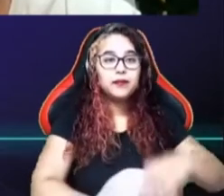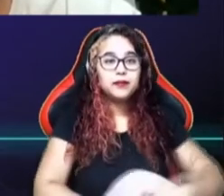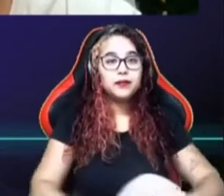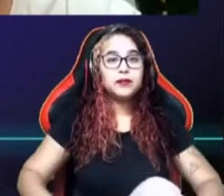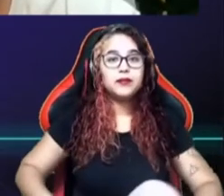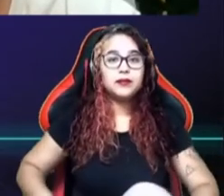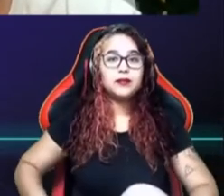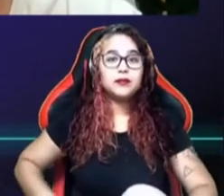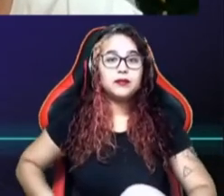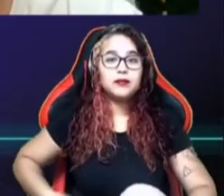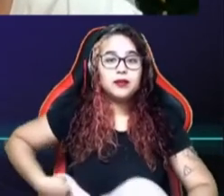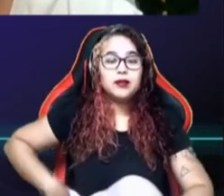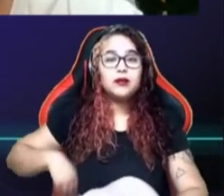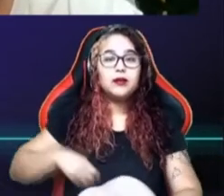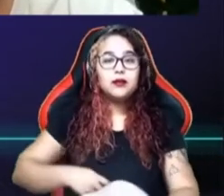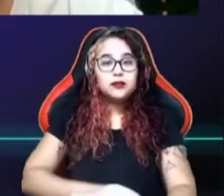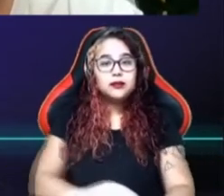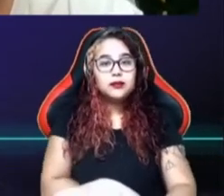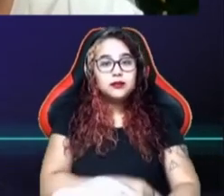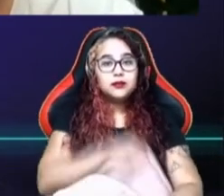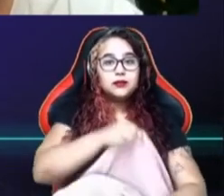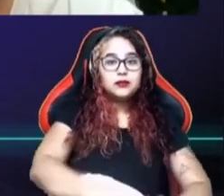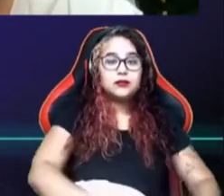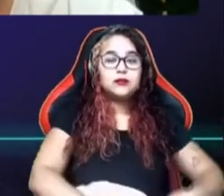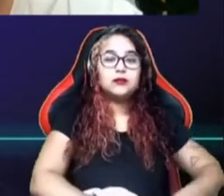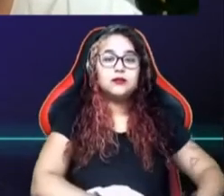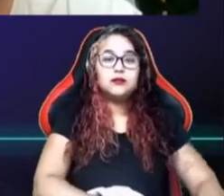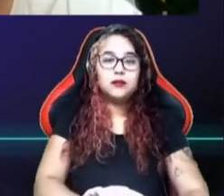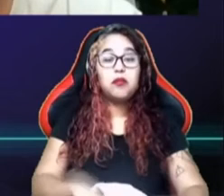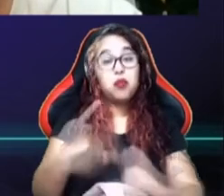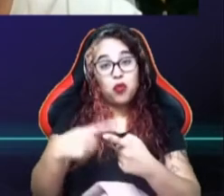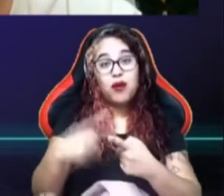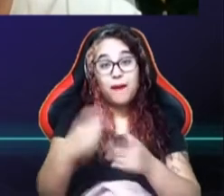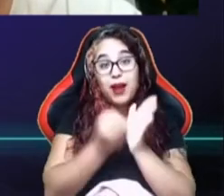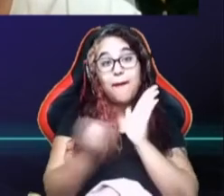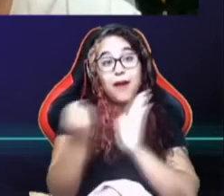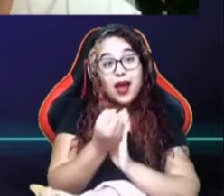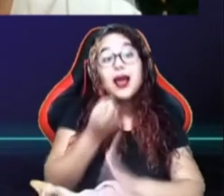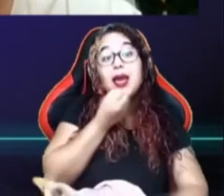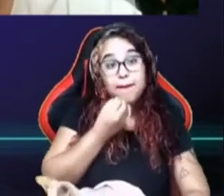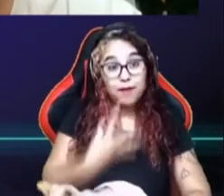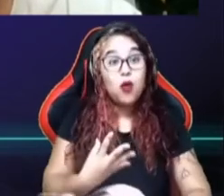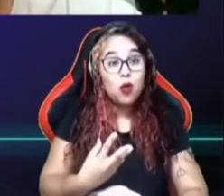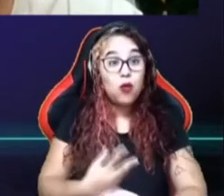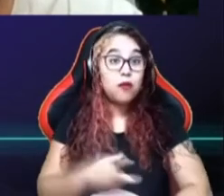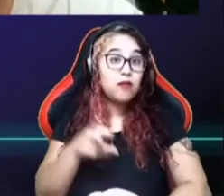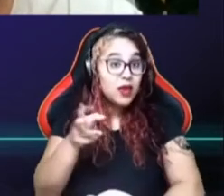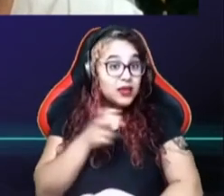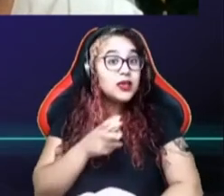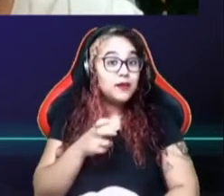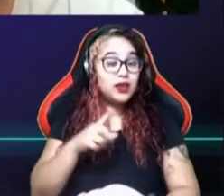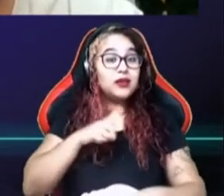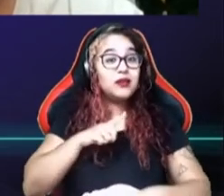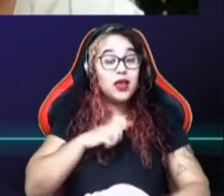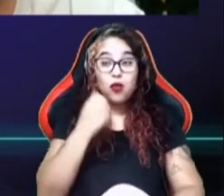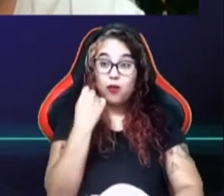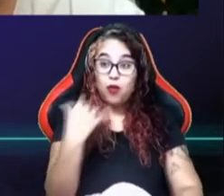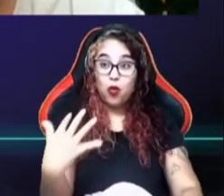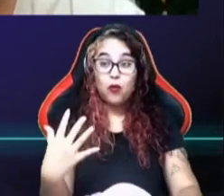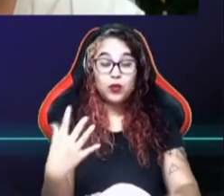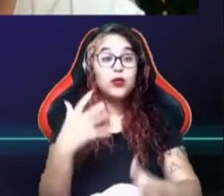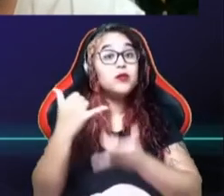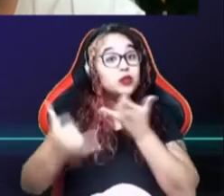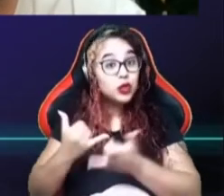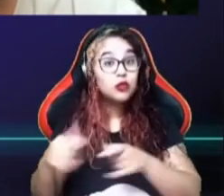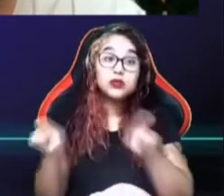que para as marcas é bom estar no jogo, lá pelo público que o jogo tem, mas para os jogos também é muito bom estar com essas marcas, né? Expande muito